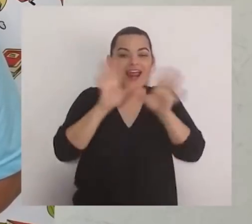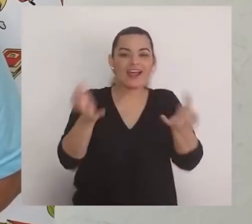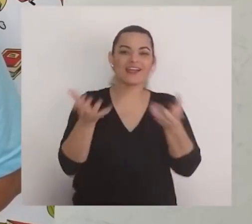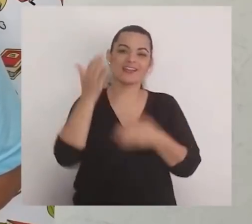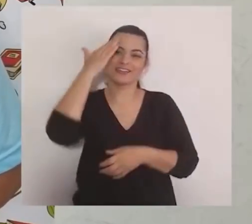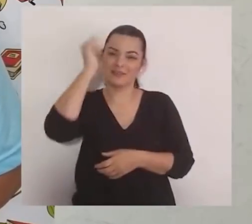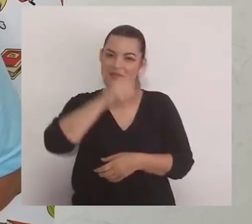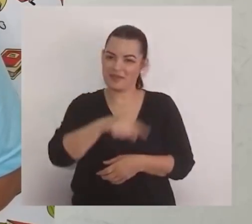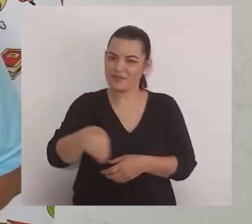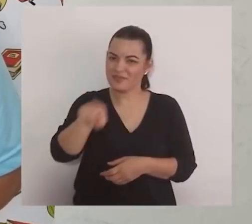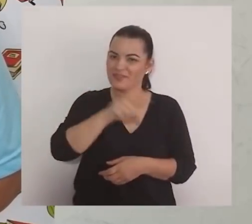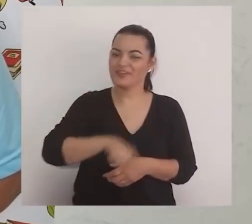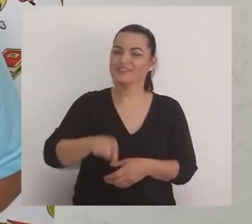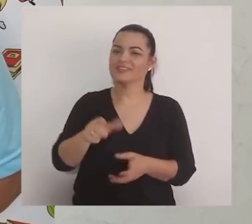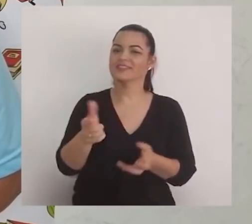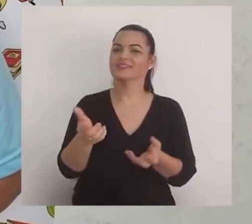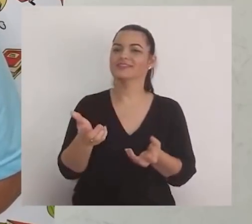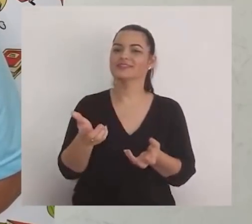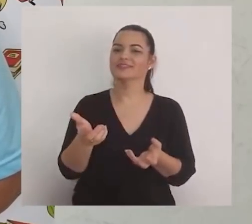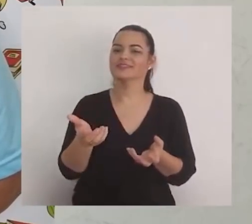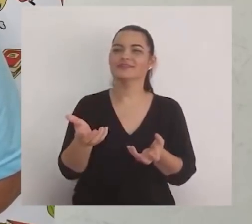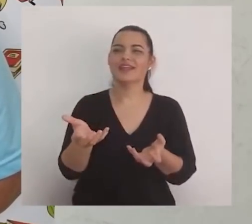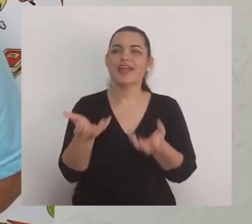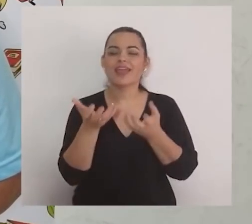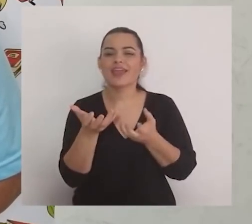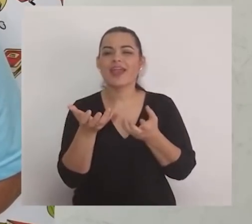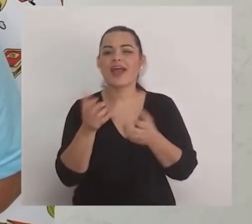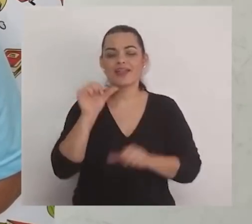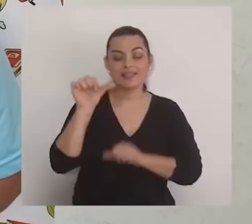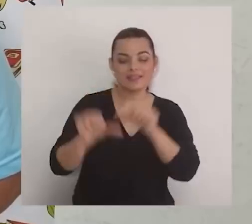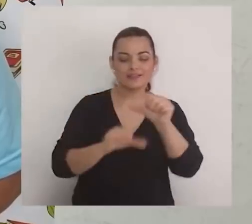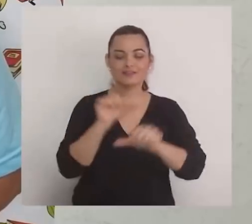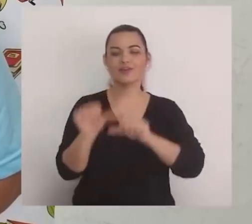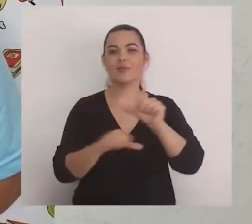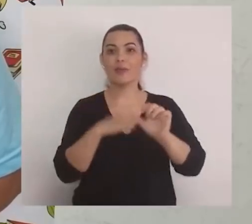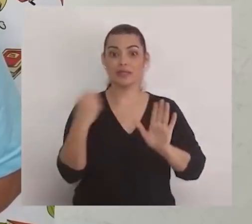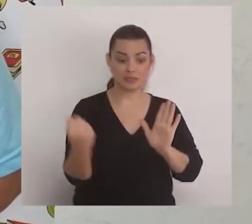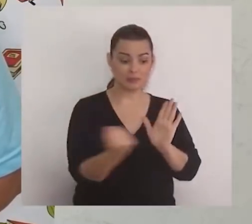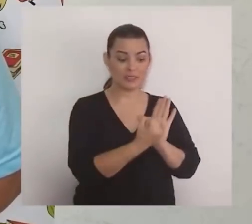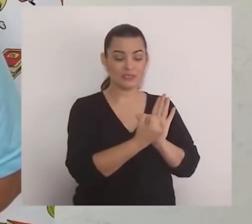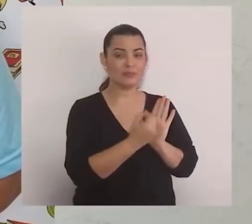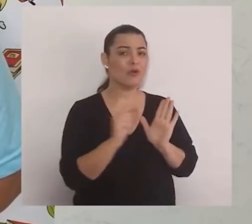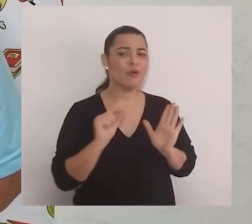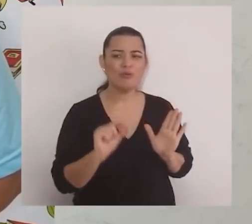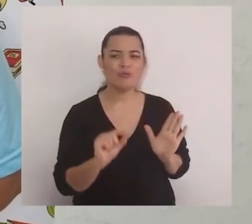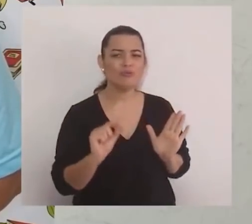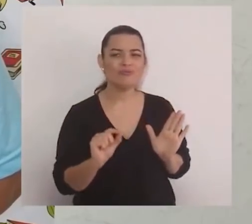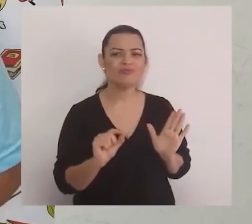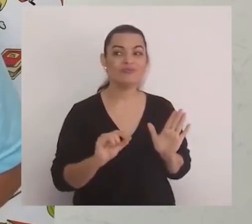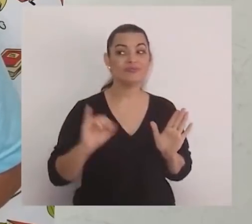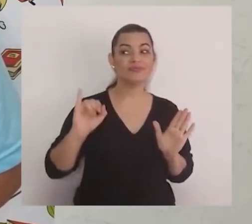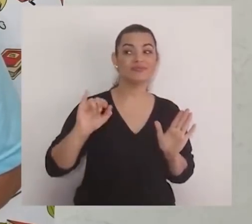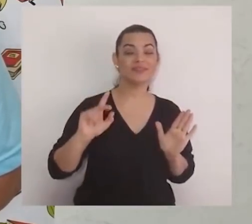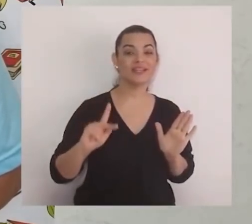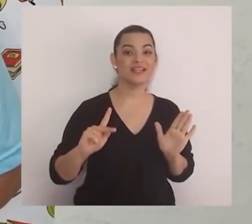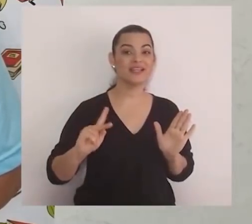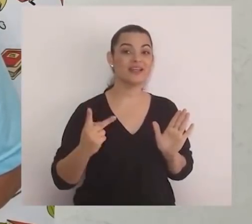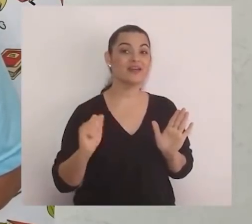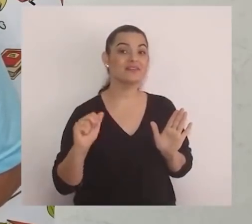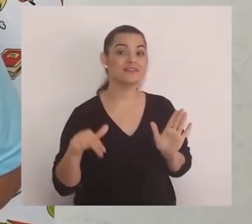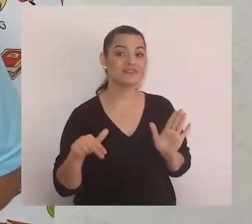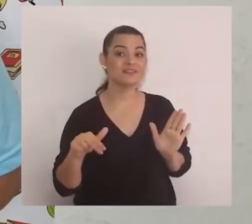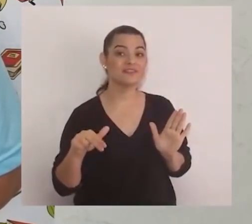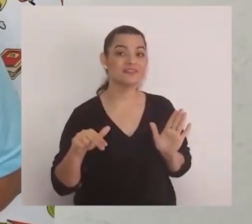pedido formal para o IFAM, para que o registro ou o tombamento possa ser feito. Como deve ser esse